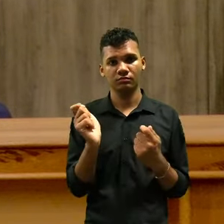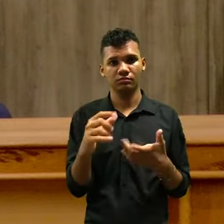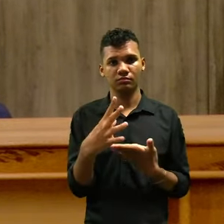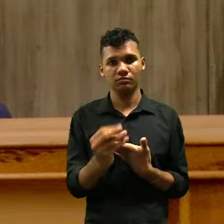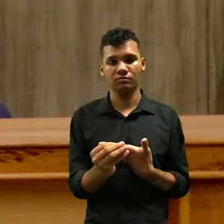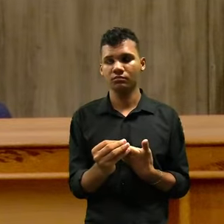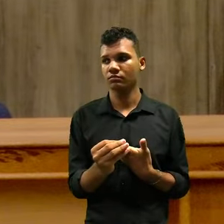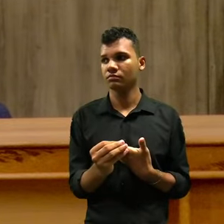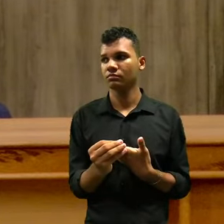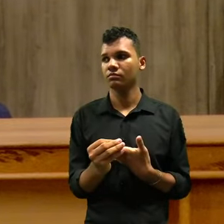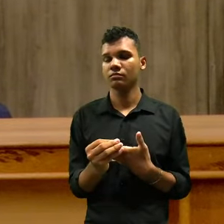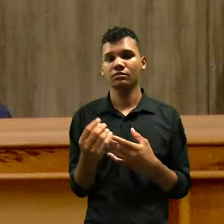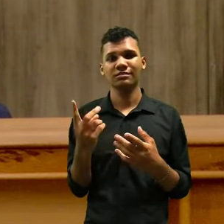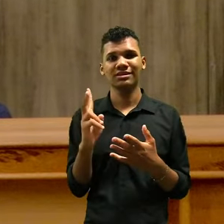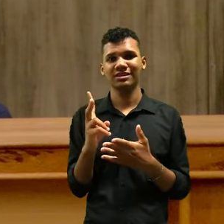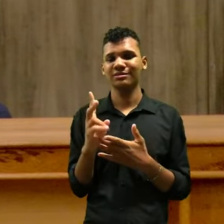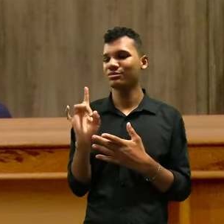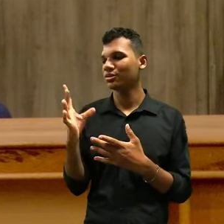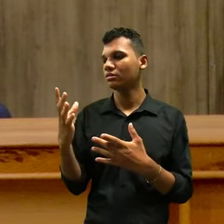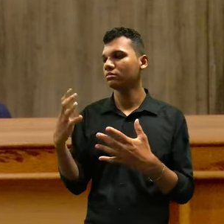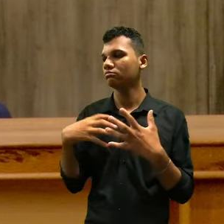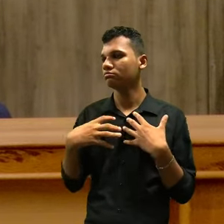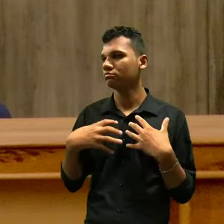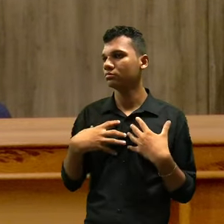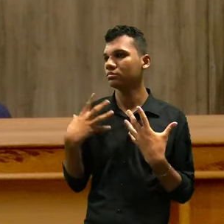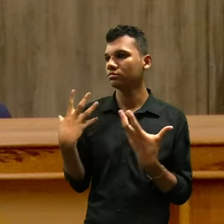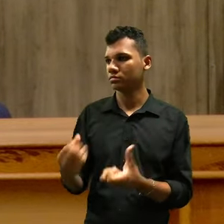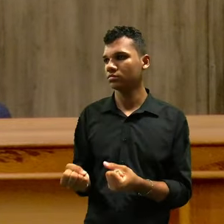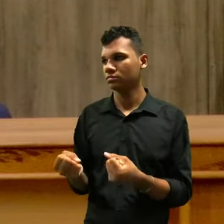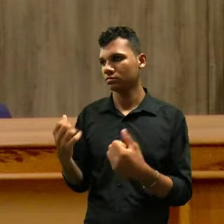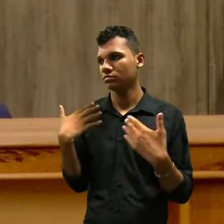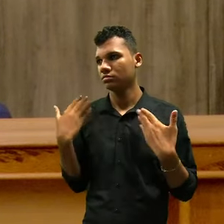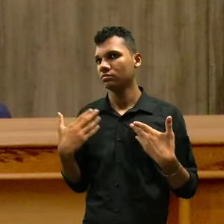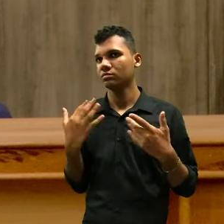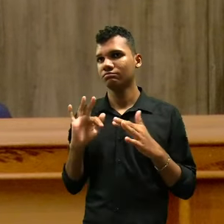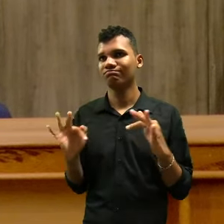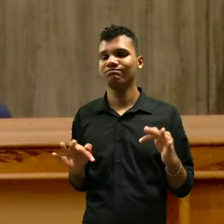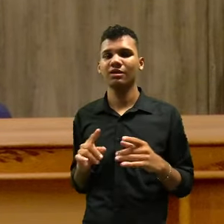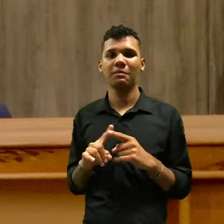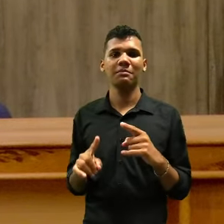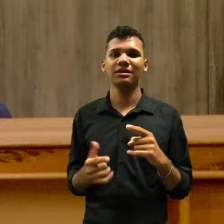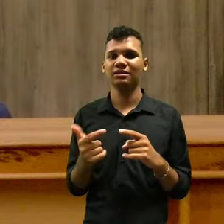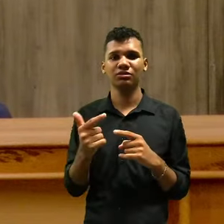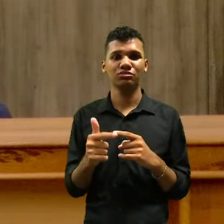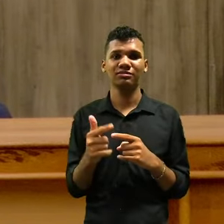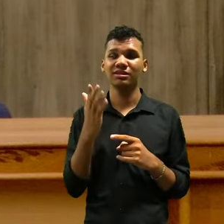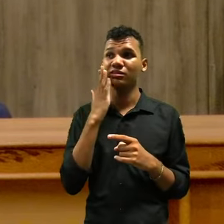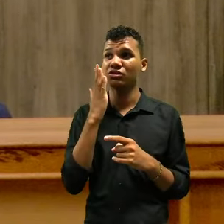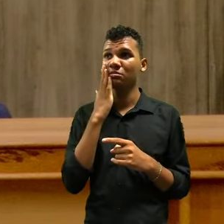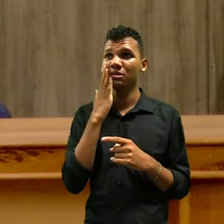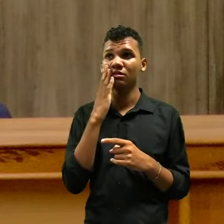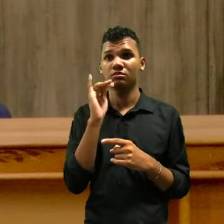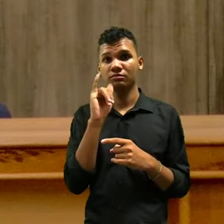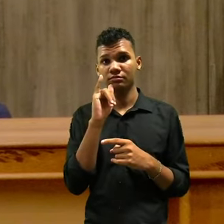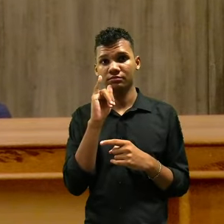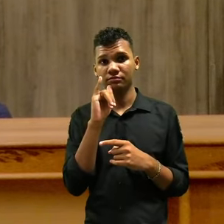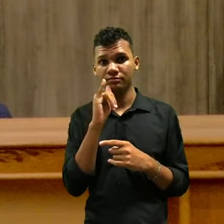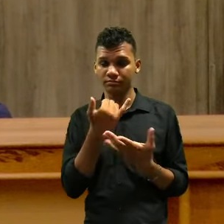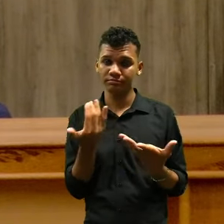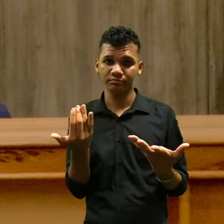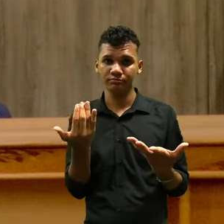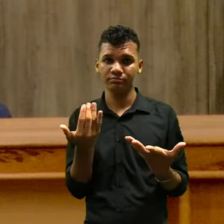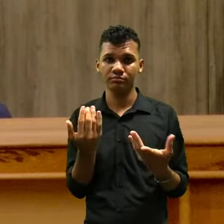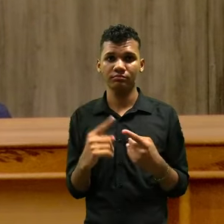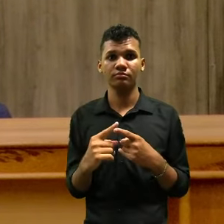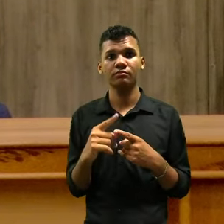só recebeu com alegria ele só recebeu com mas ele não tem convicção Por que que ele não tem convicção Olha lá no texto